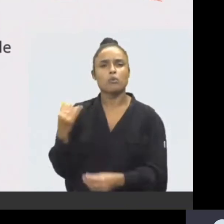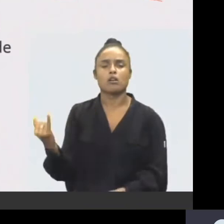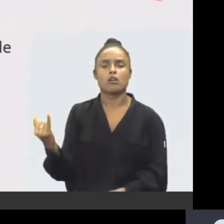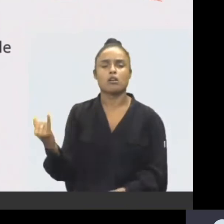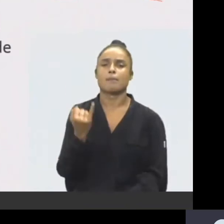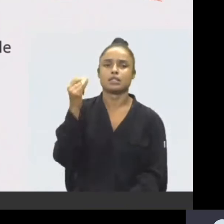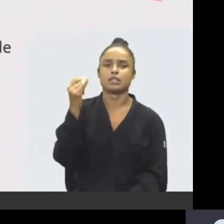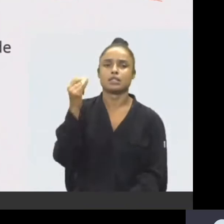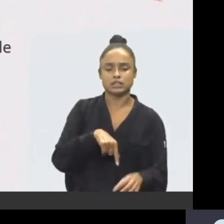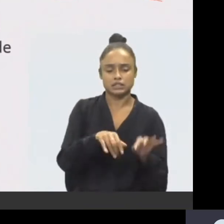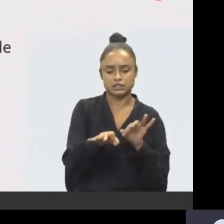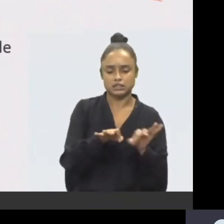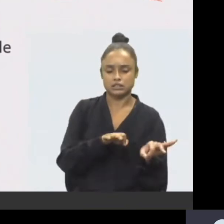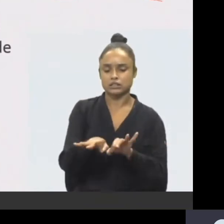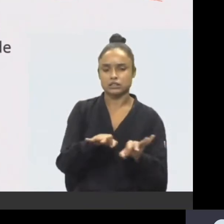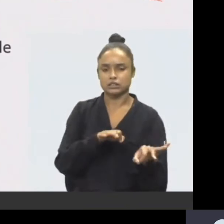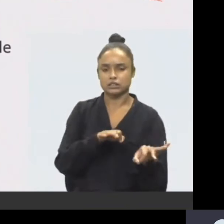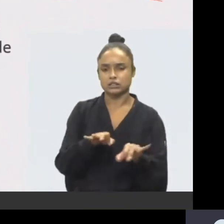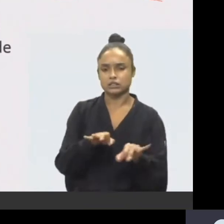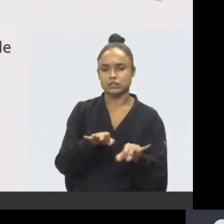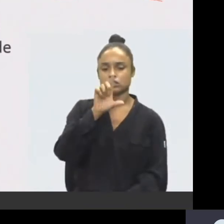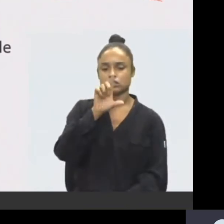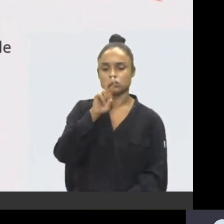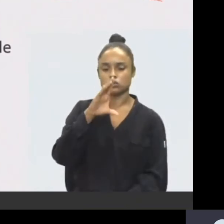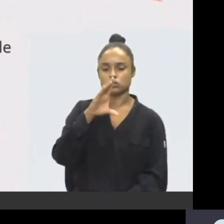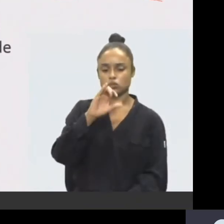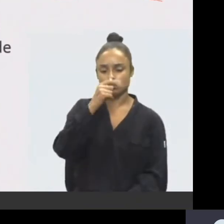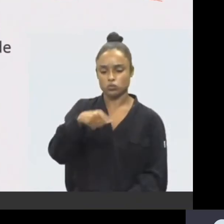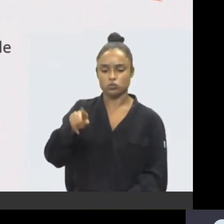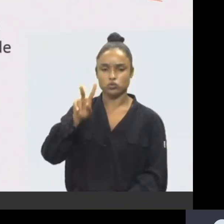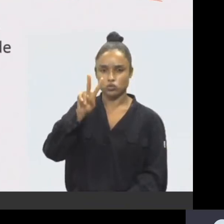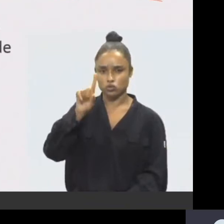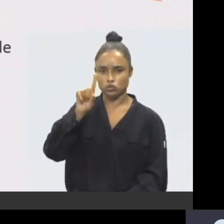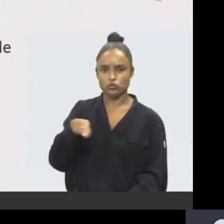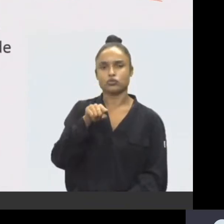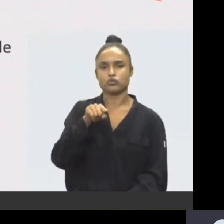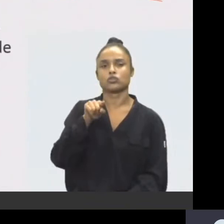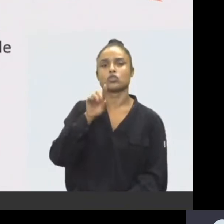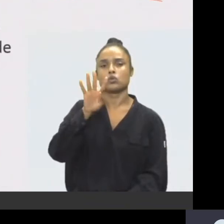importante, o preparo das soluções de 2,4 de